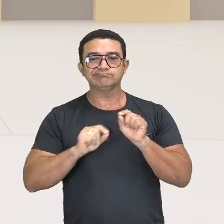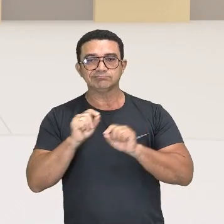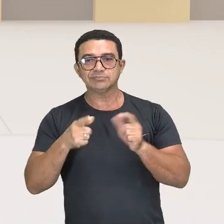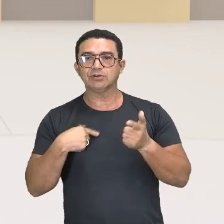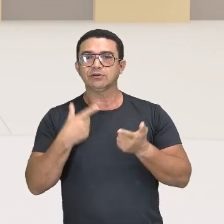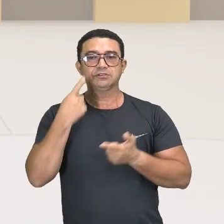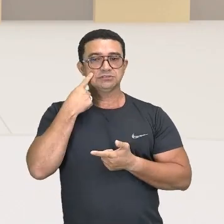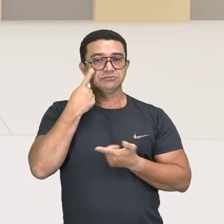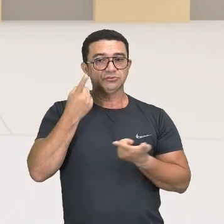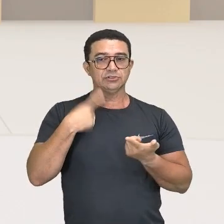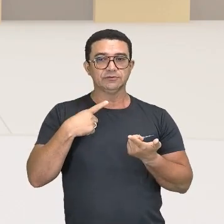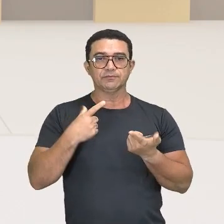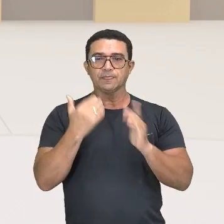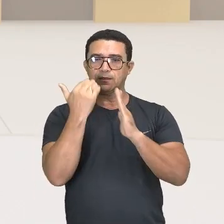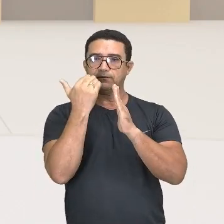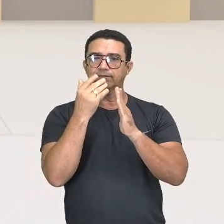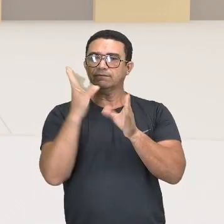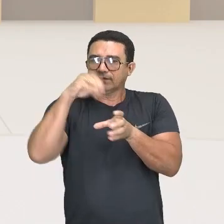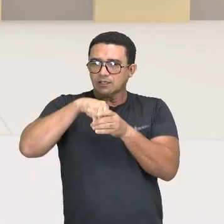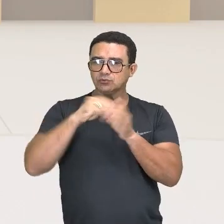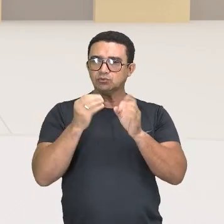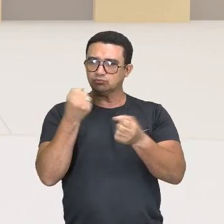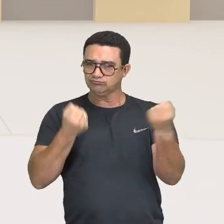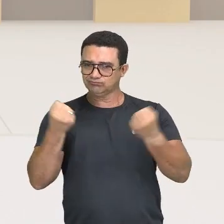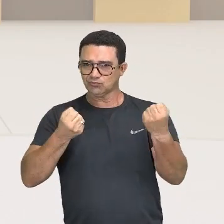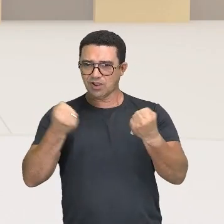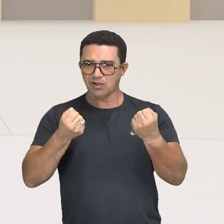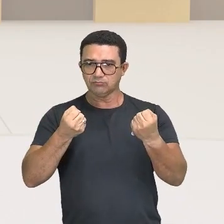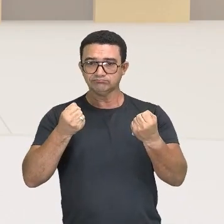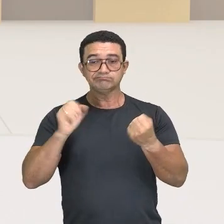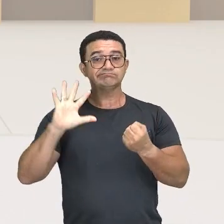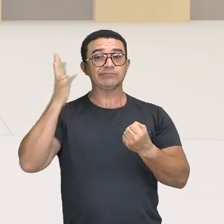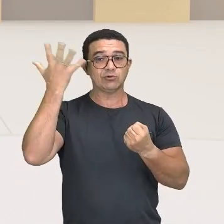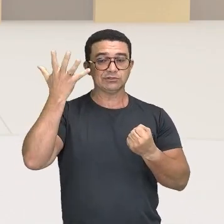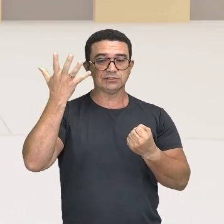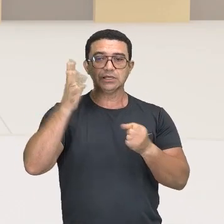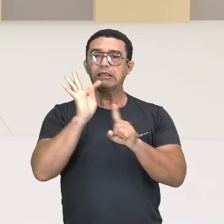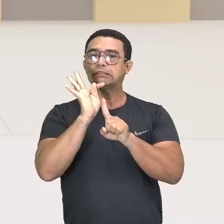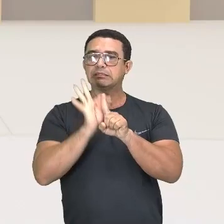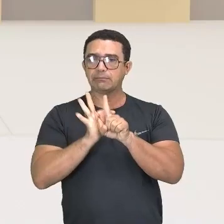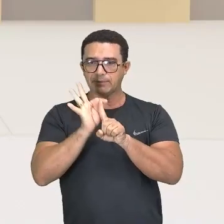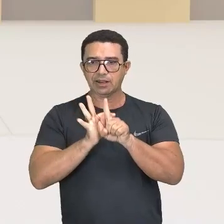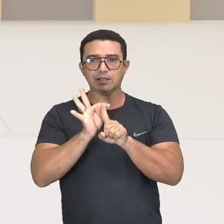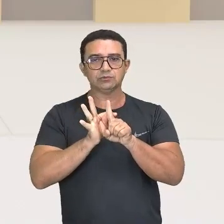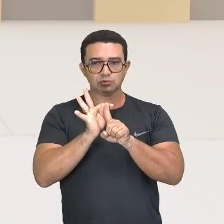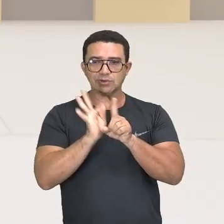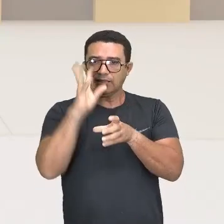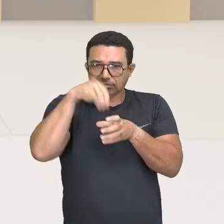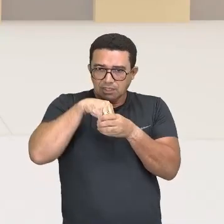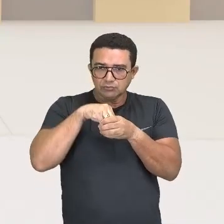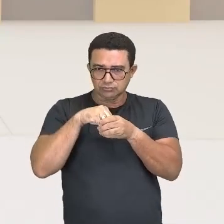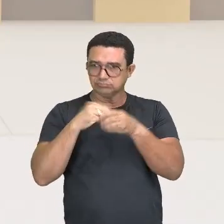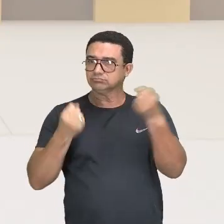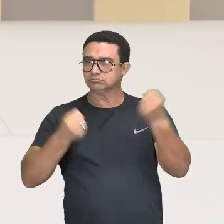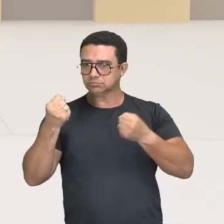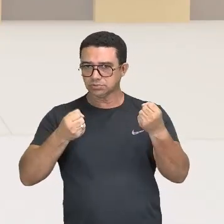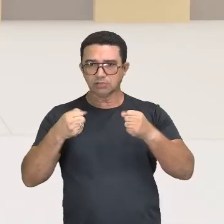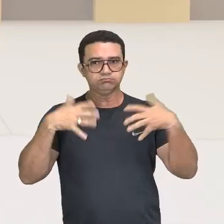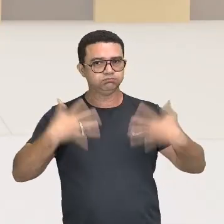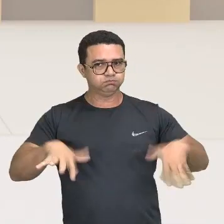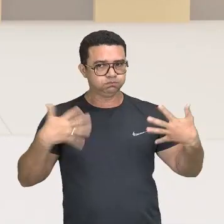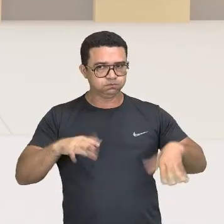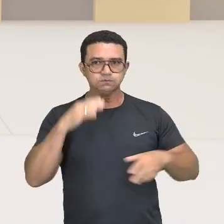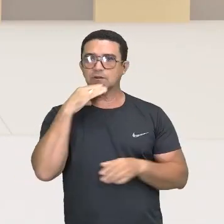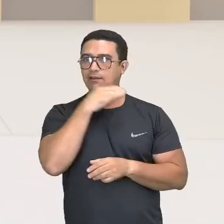pequena escala, num carro, o que acontece? A temperatura fica elevada nesse interior do carro. Agora imagina em grande escala, que é o